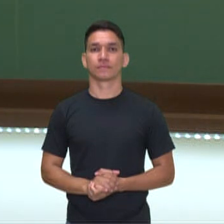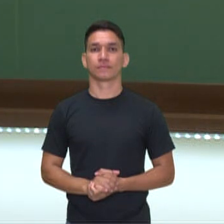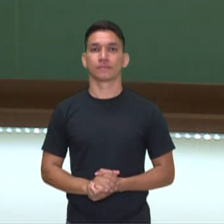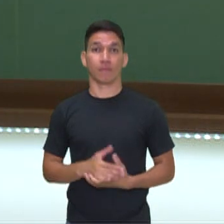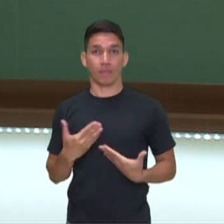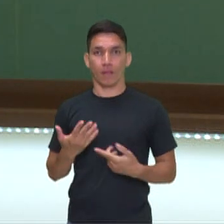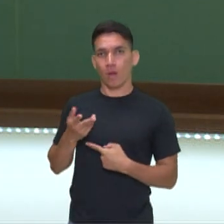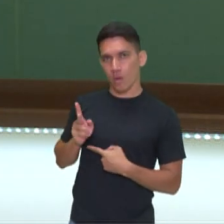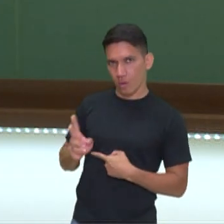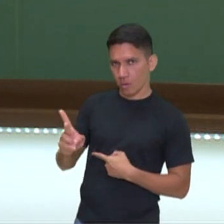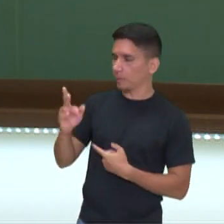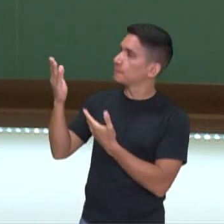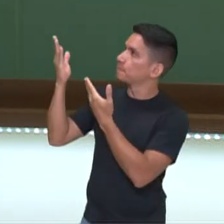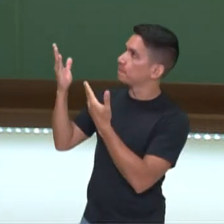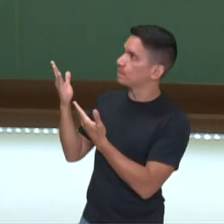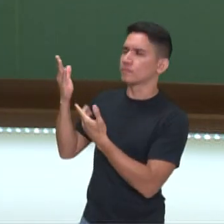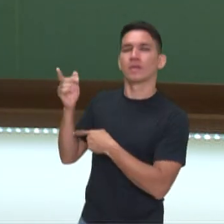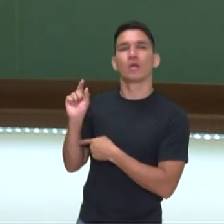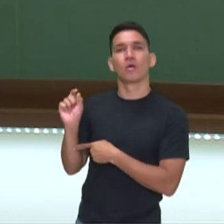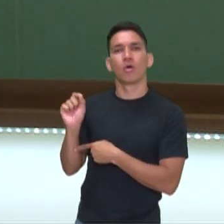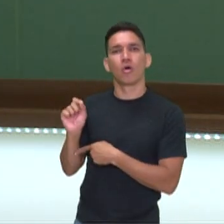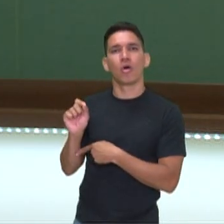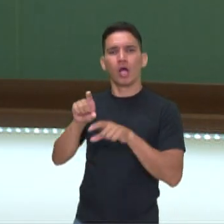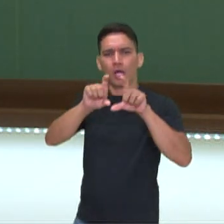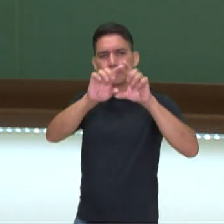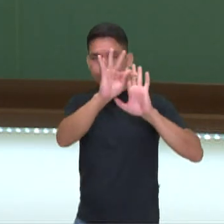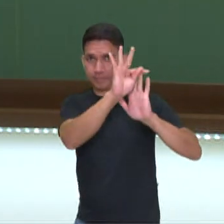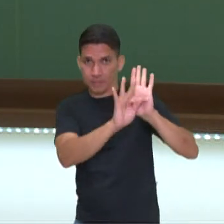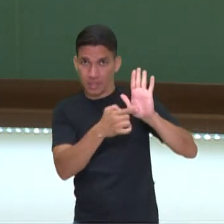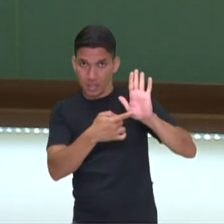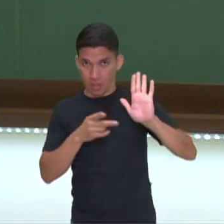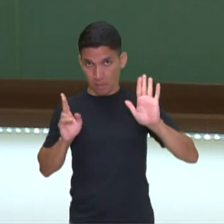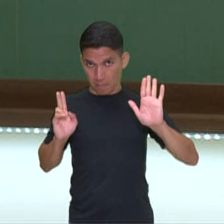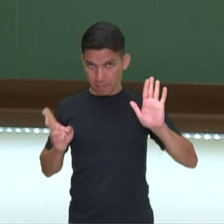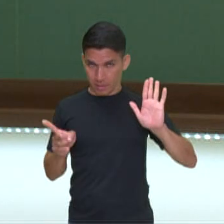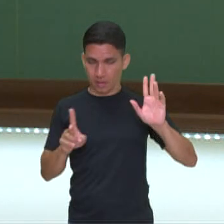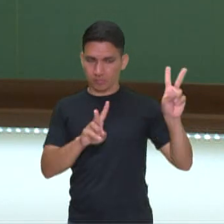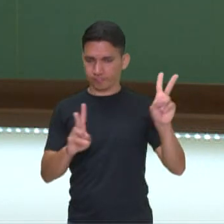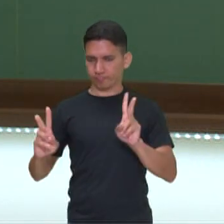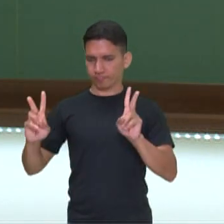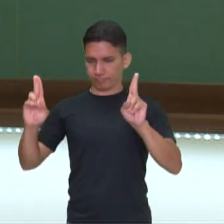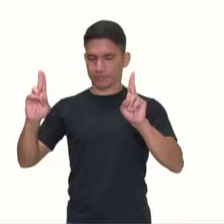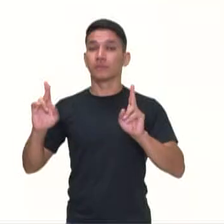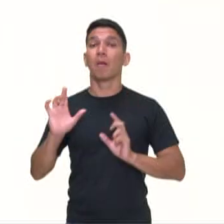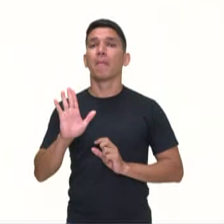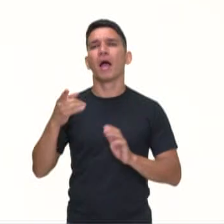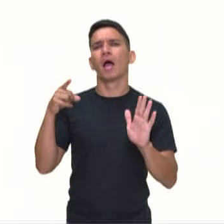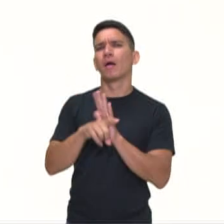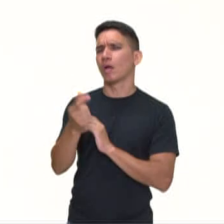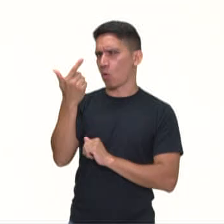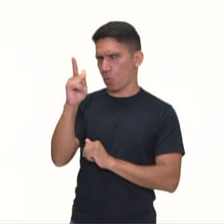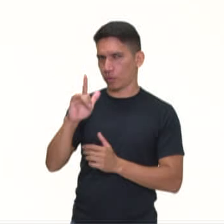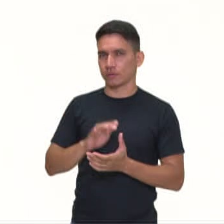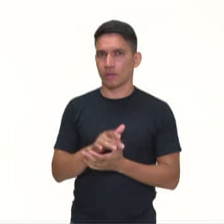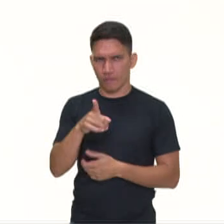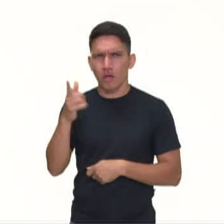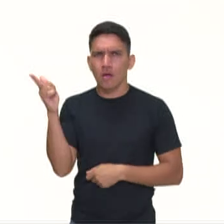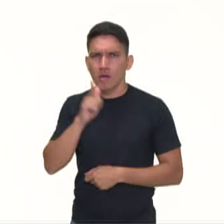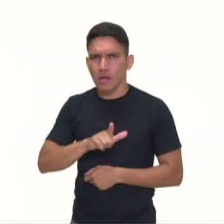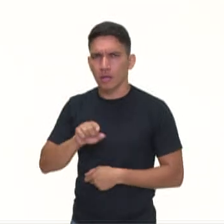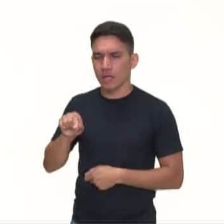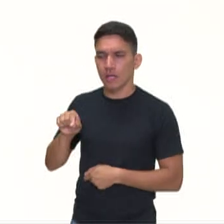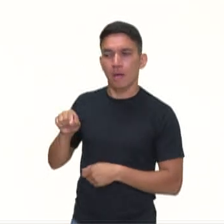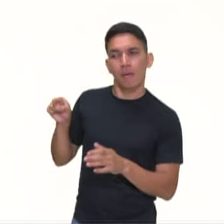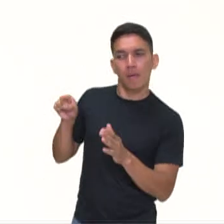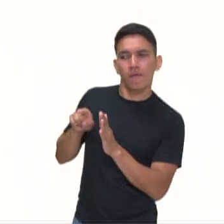Dando continuidade, o nosso fragmento é o mesmo, mas nós temos mais uma pergunta. You can tell that Ellen's